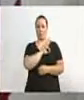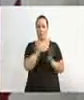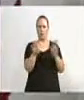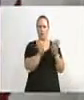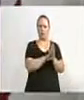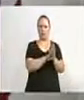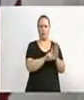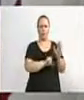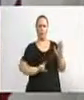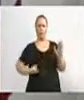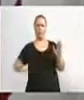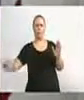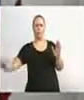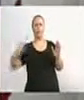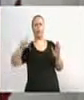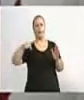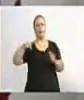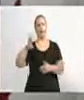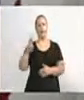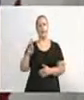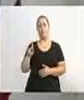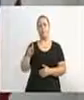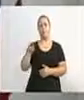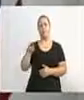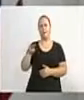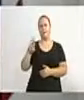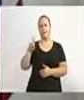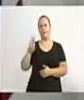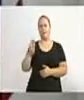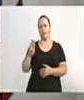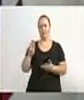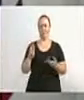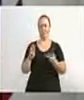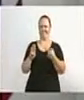Papel ridículo está fazendo o PMDB, a bancada catarinense e os que